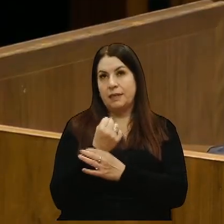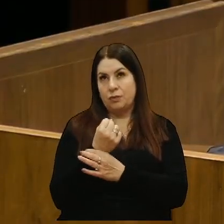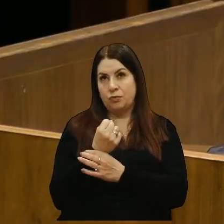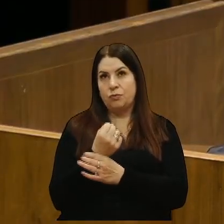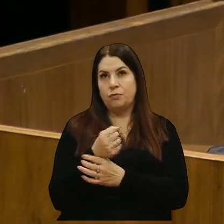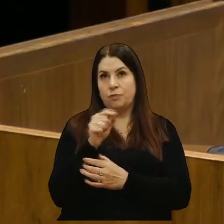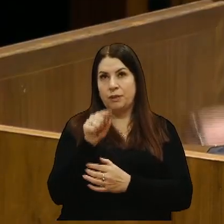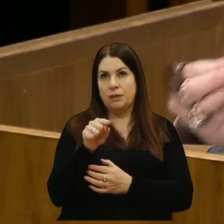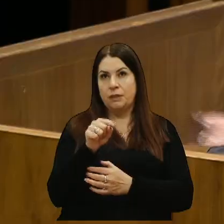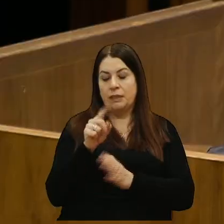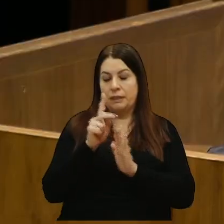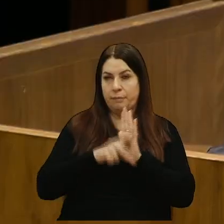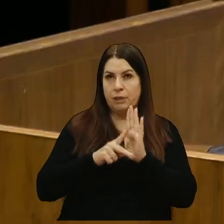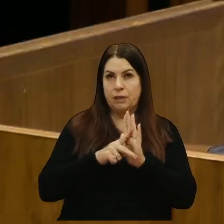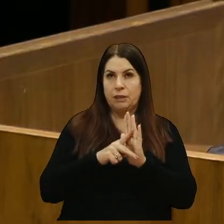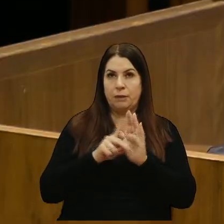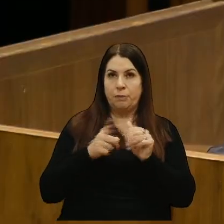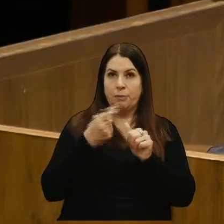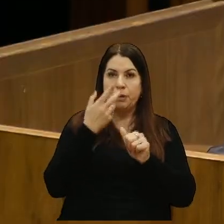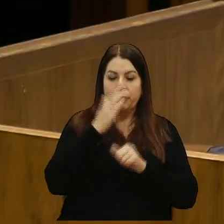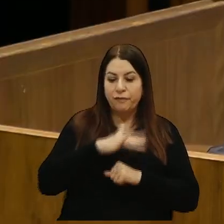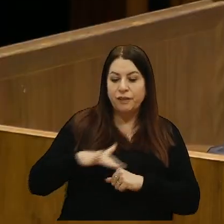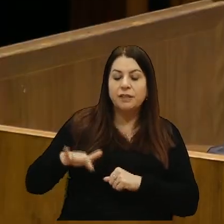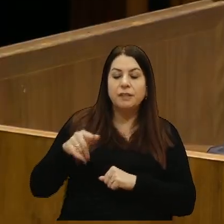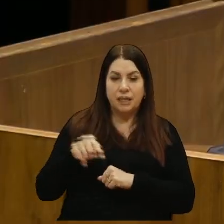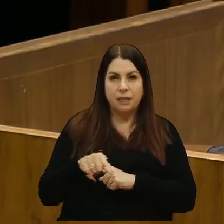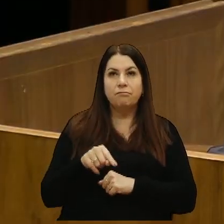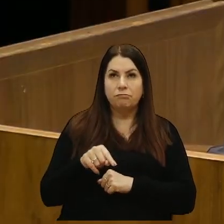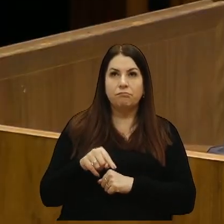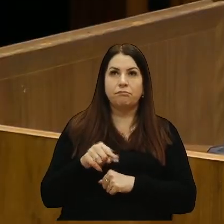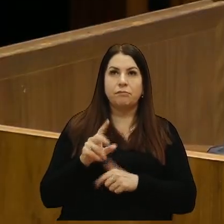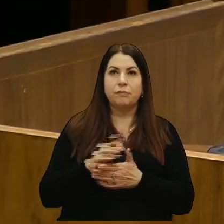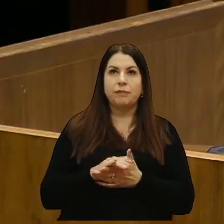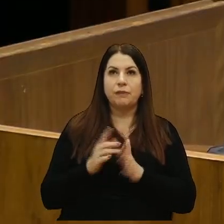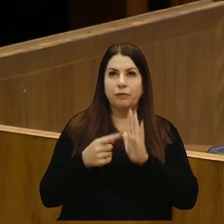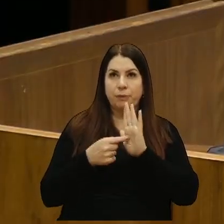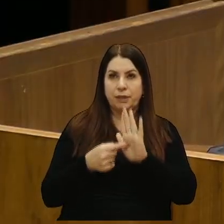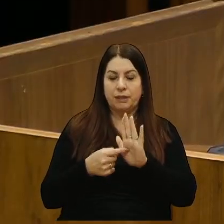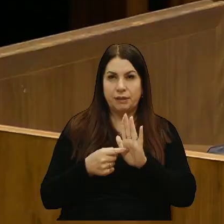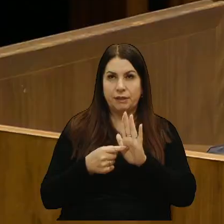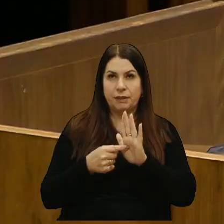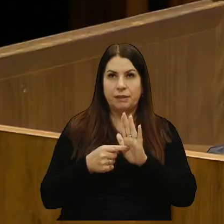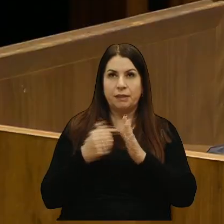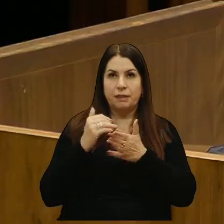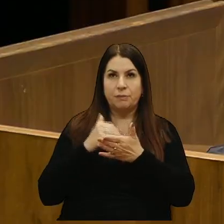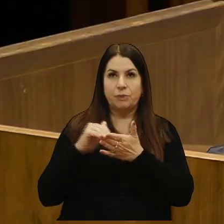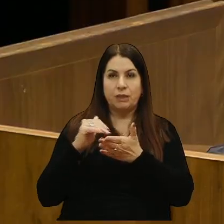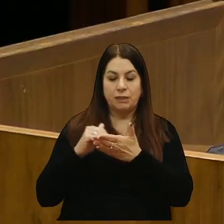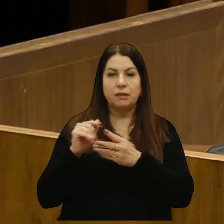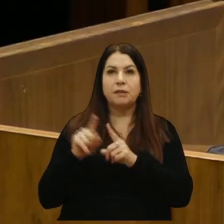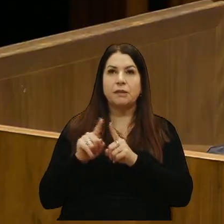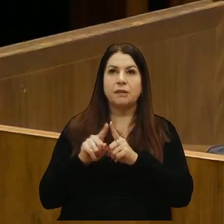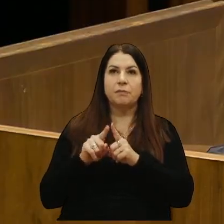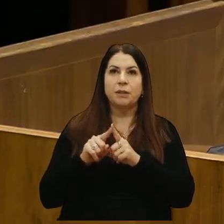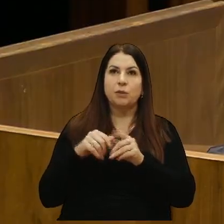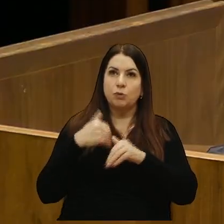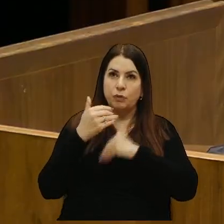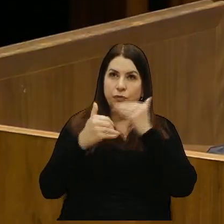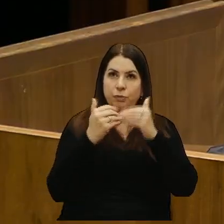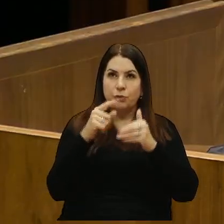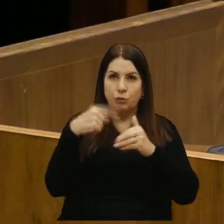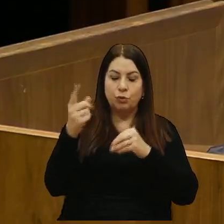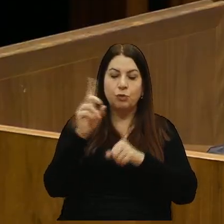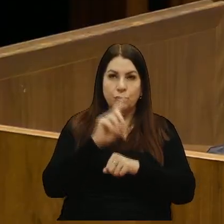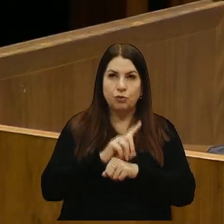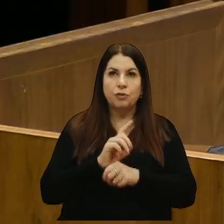que esse plano da primeira infância, que foi apresentado aqui pela secretária e que terá um desenvolvimento nos